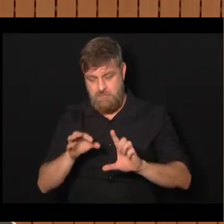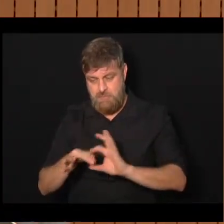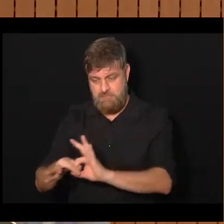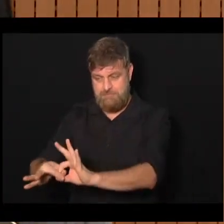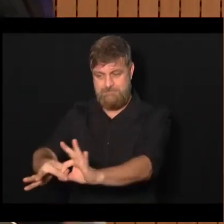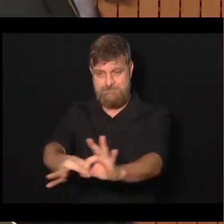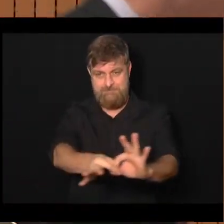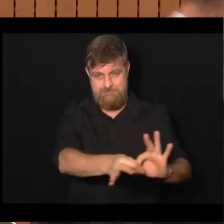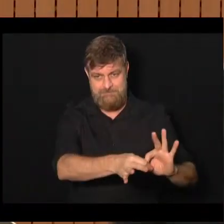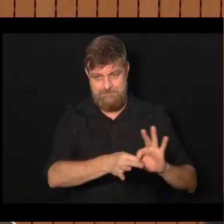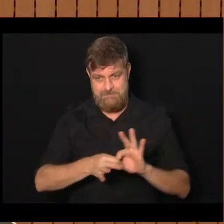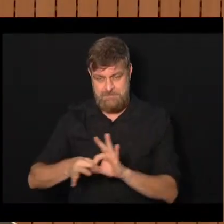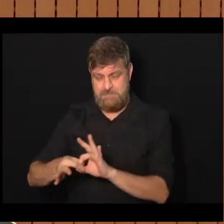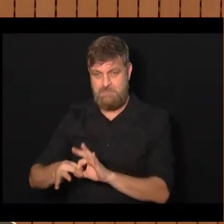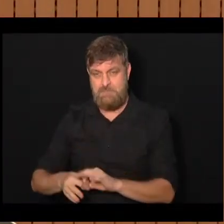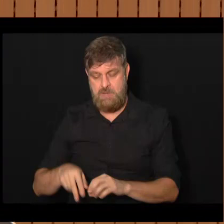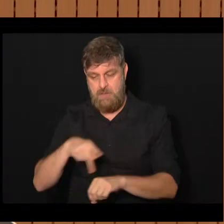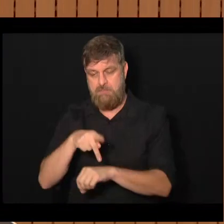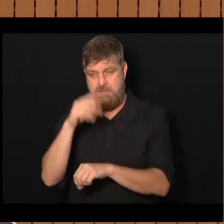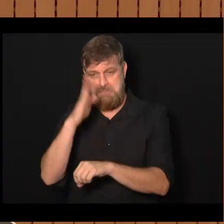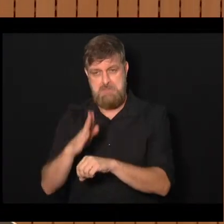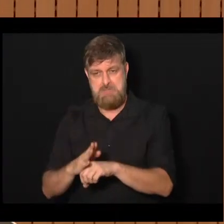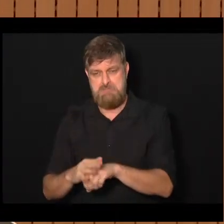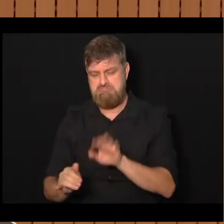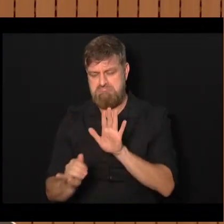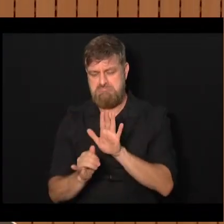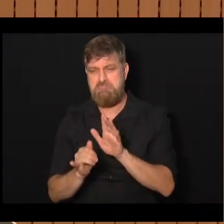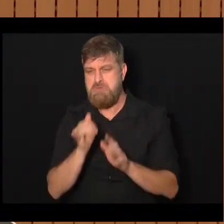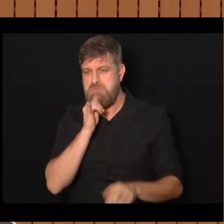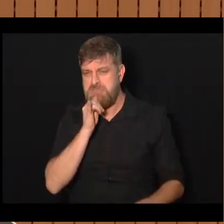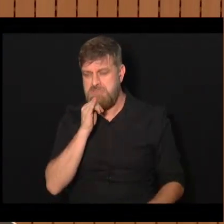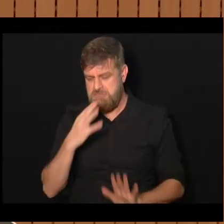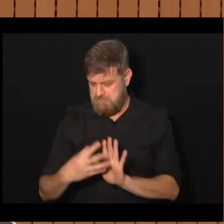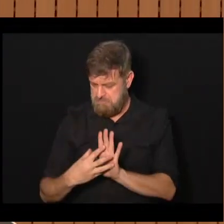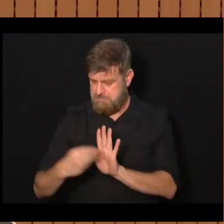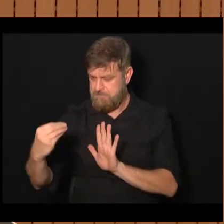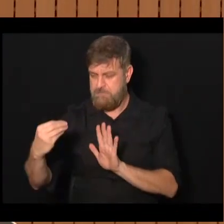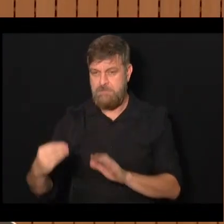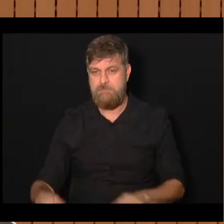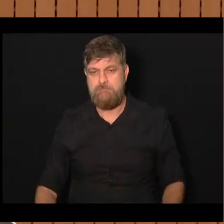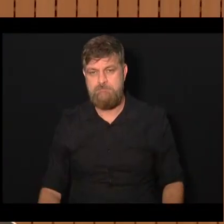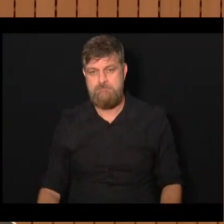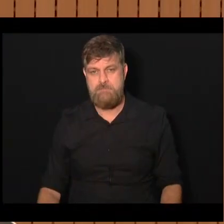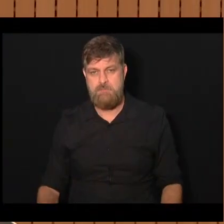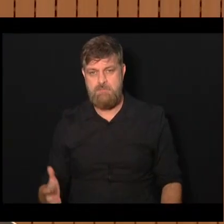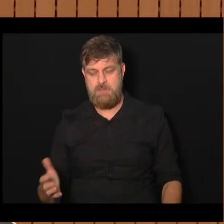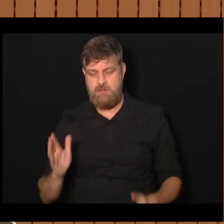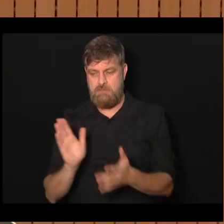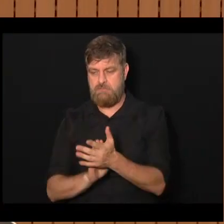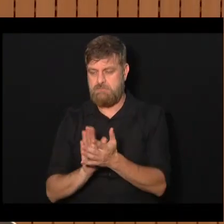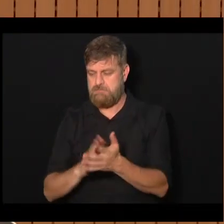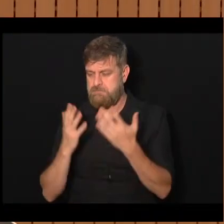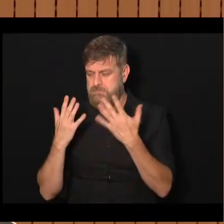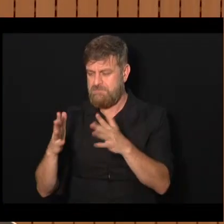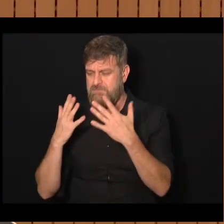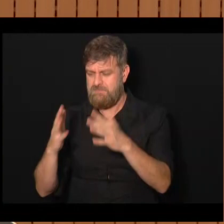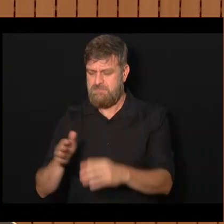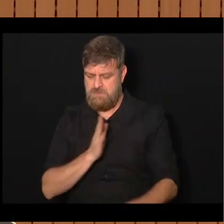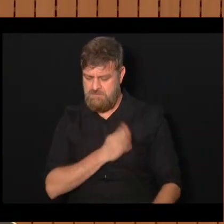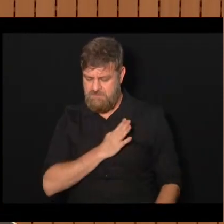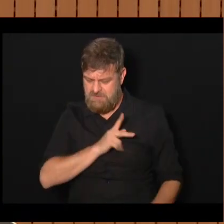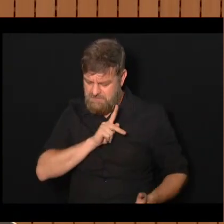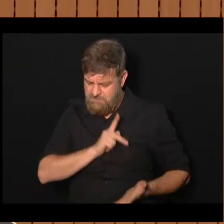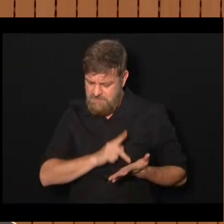exemplo para o nosso país. E eu estou colocando essa simples homenagem, mas do fundo do